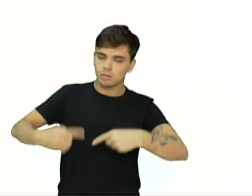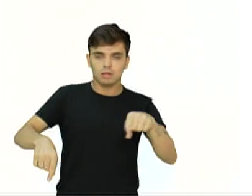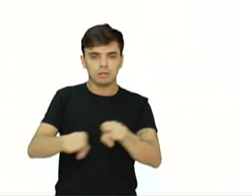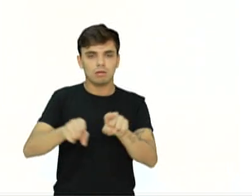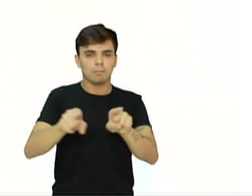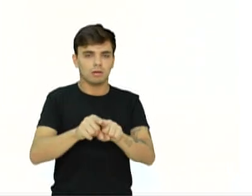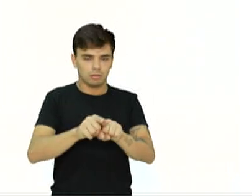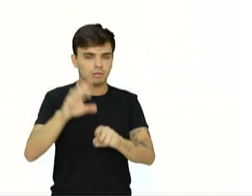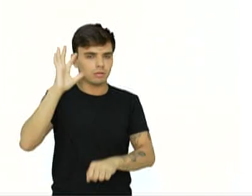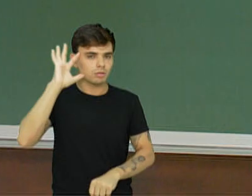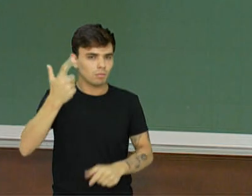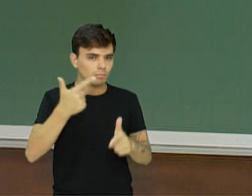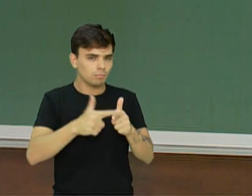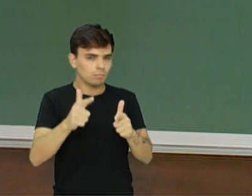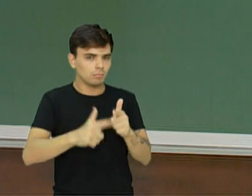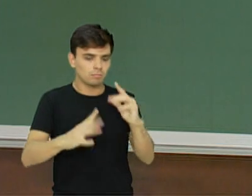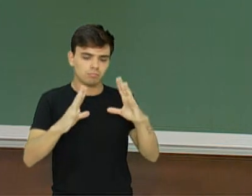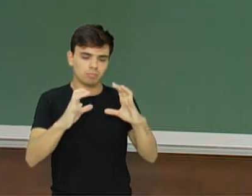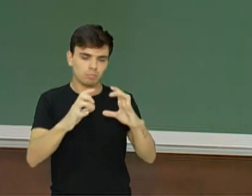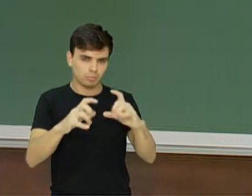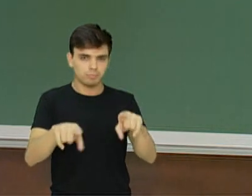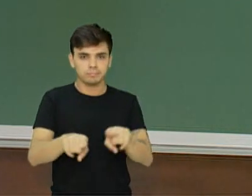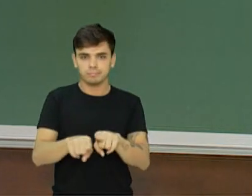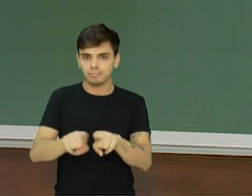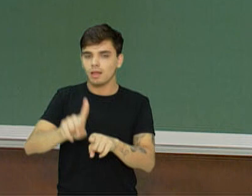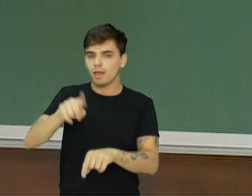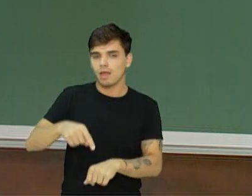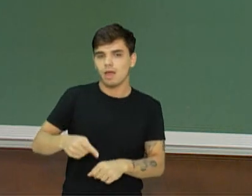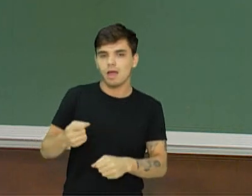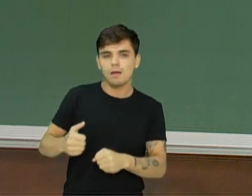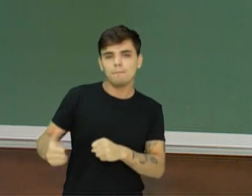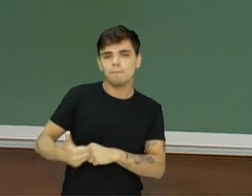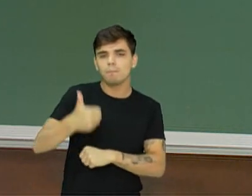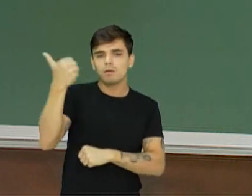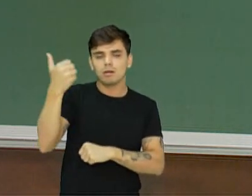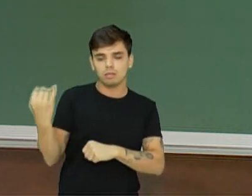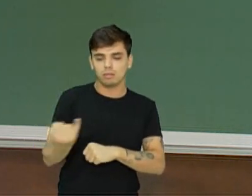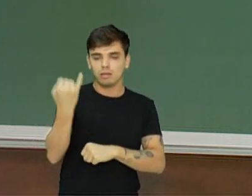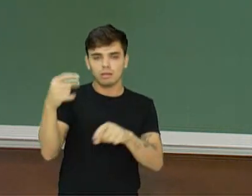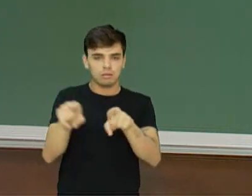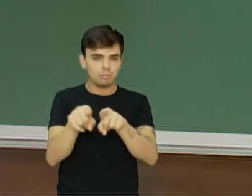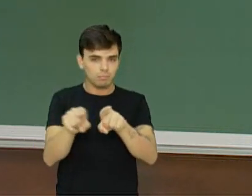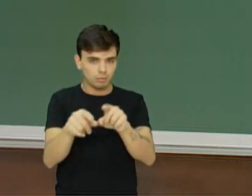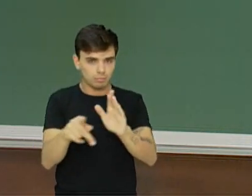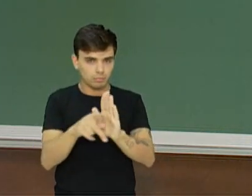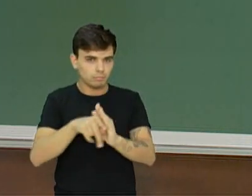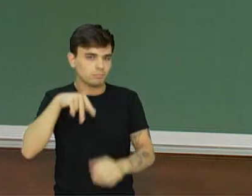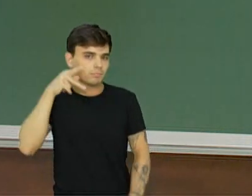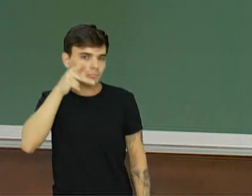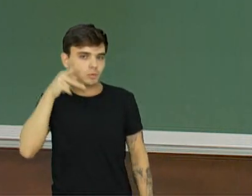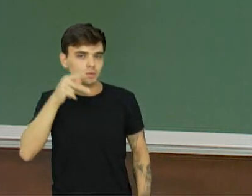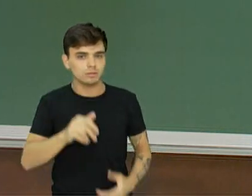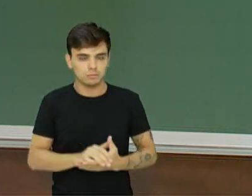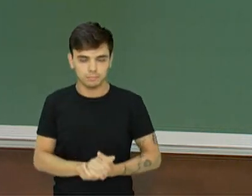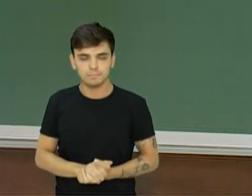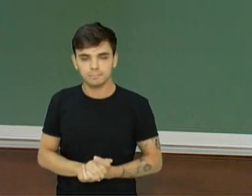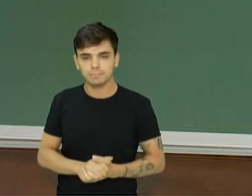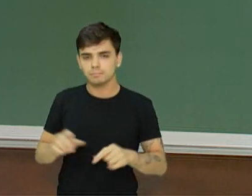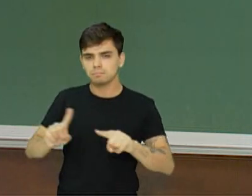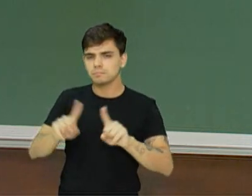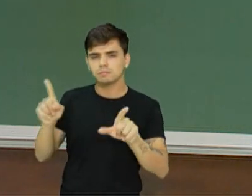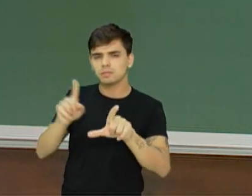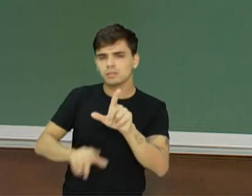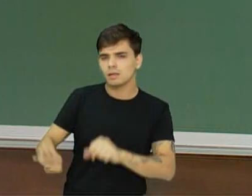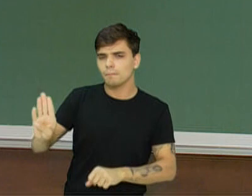de resolução de conflitos. Isso aí é um dos pilares fundamentais da política, tá? Por que a B